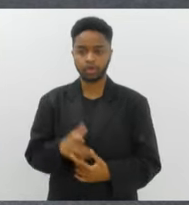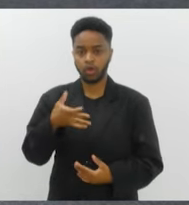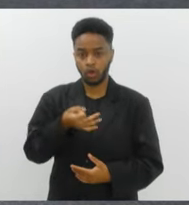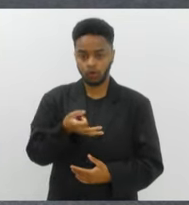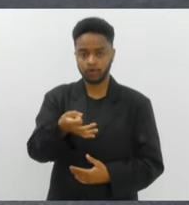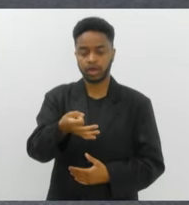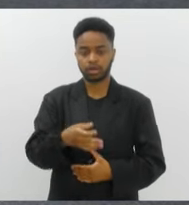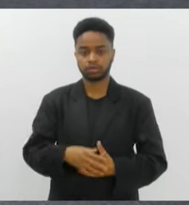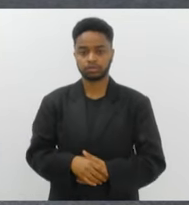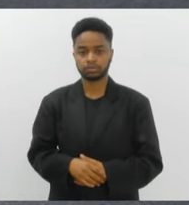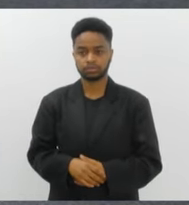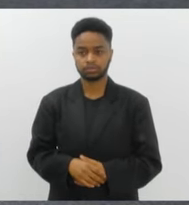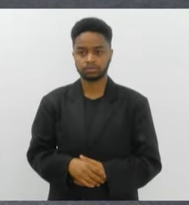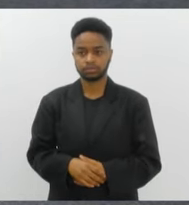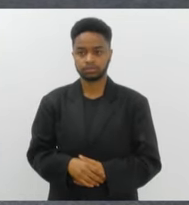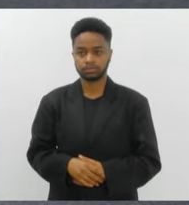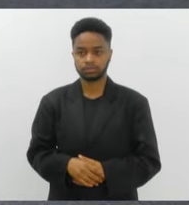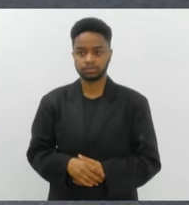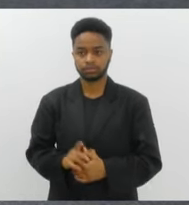Covarde, veio aqui,